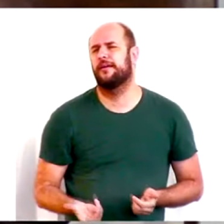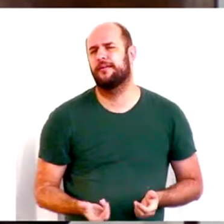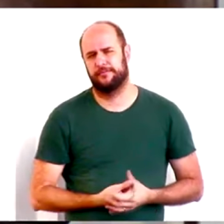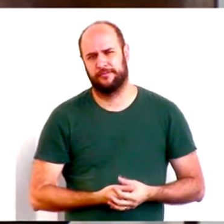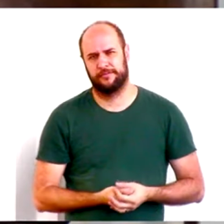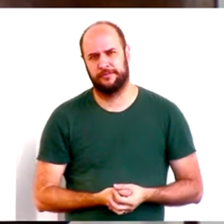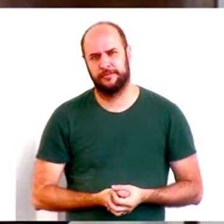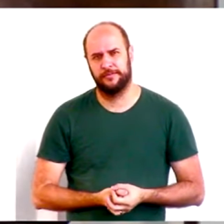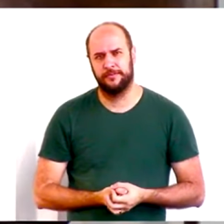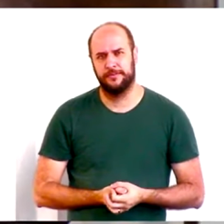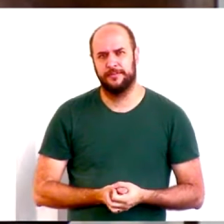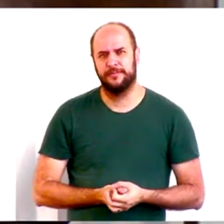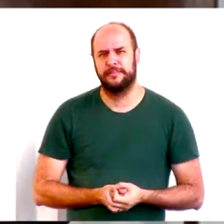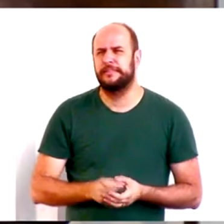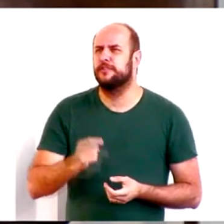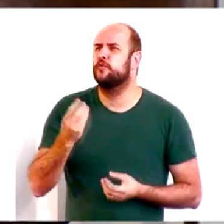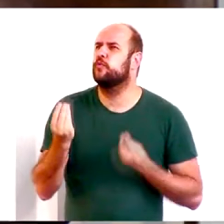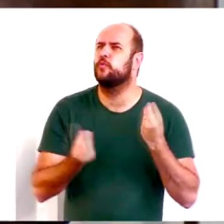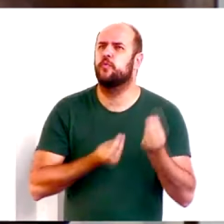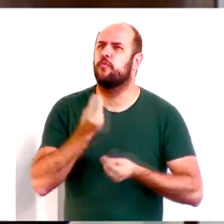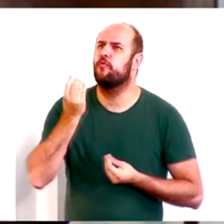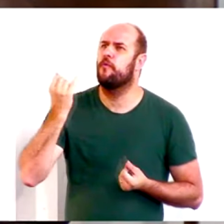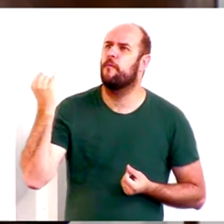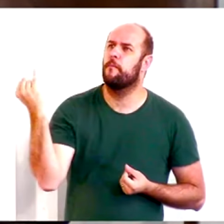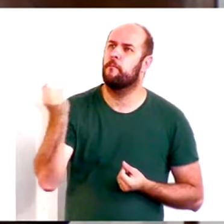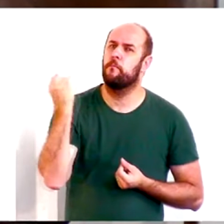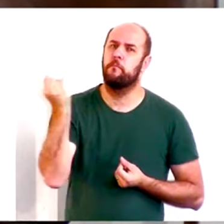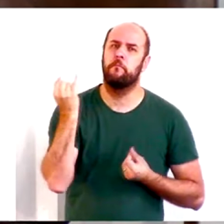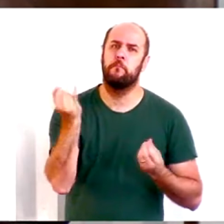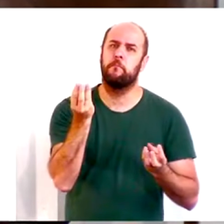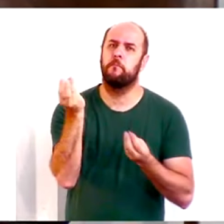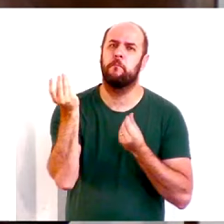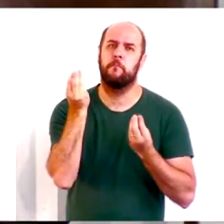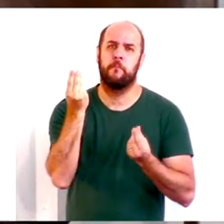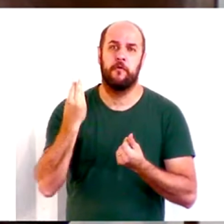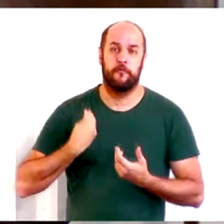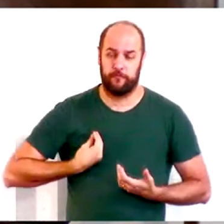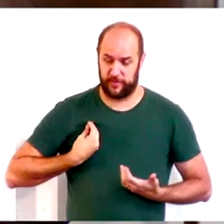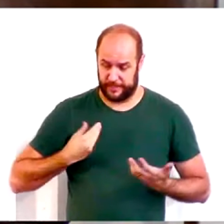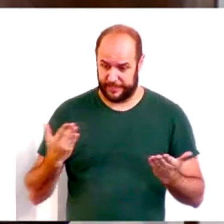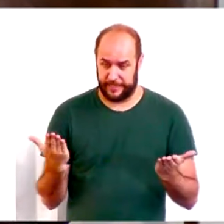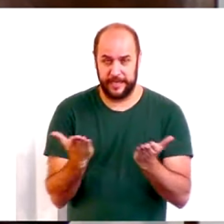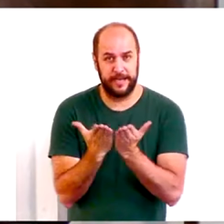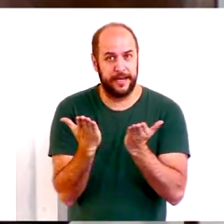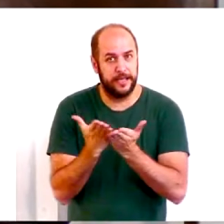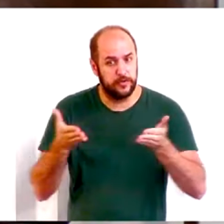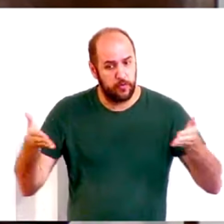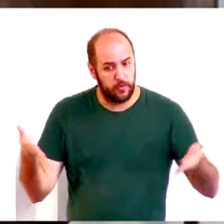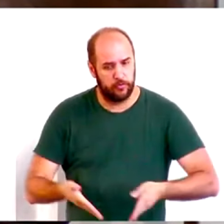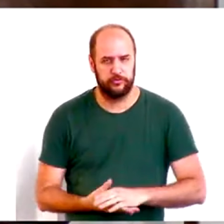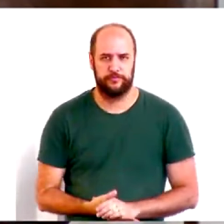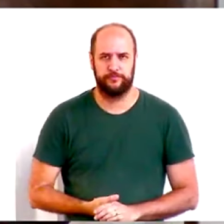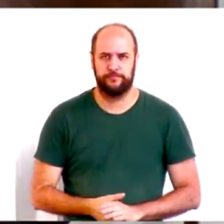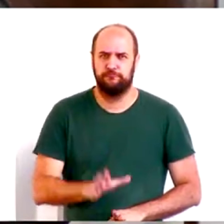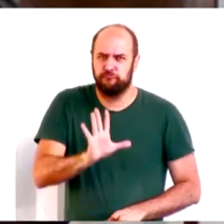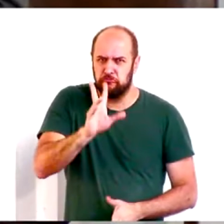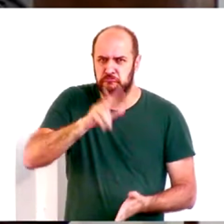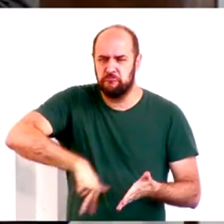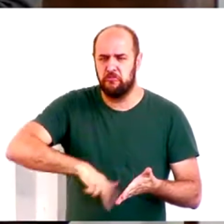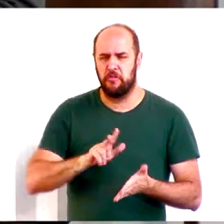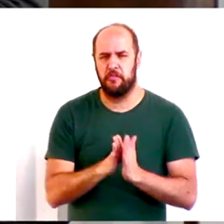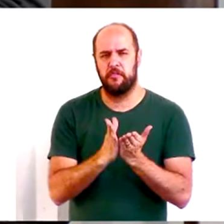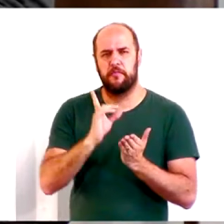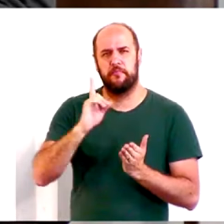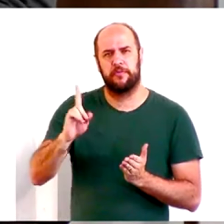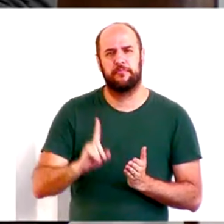O que é qual a importância dessas qualificações para a vida de um cristão nos dias de hoje então eu vou ler um texto que